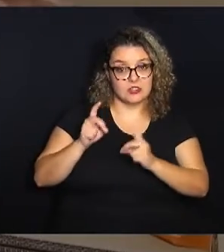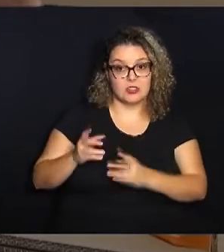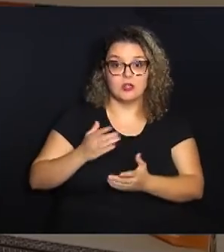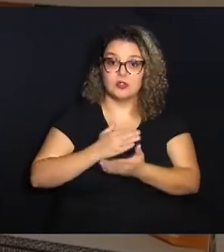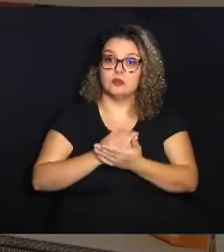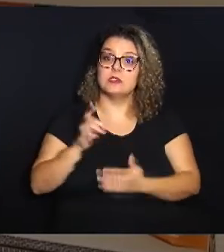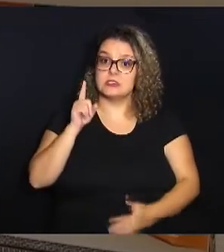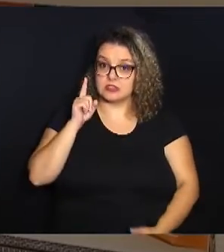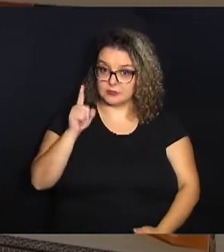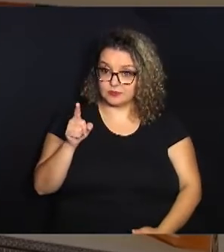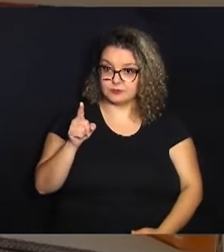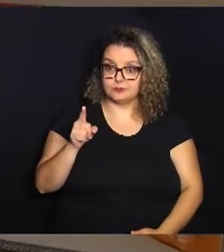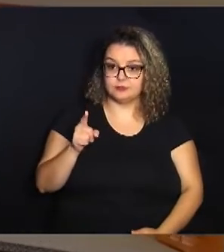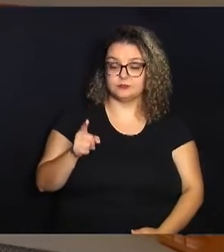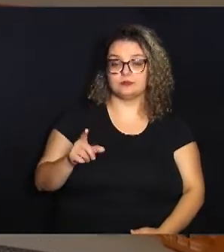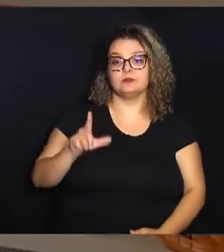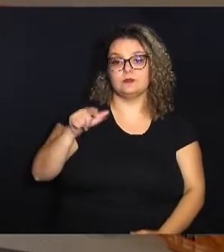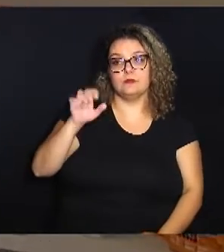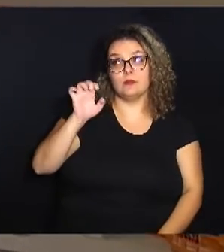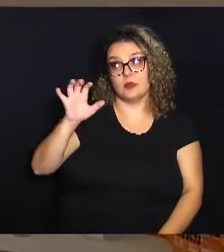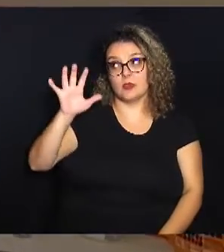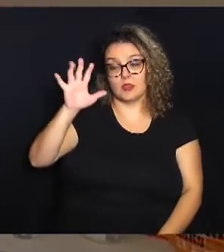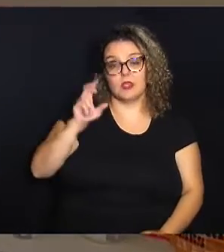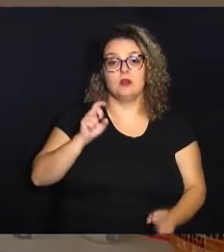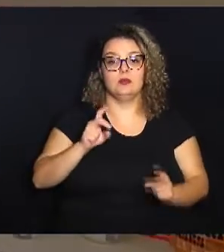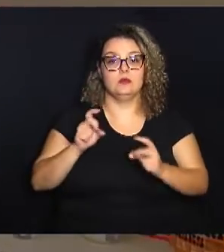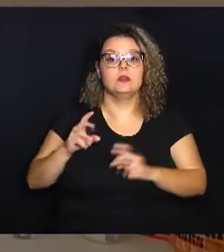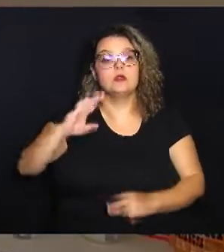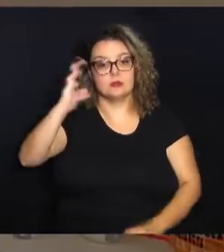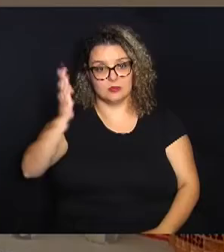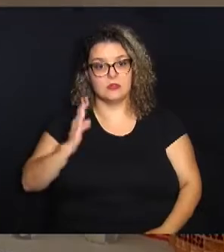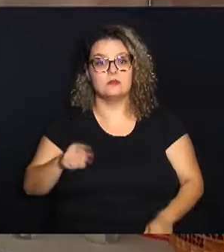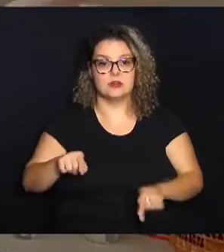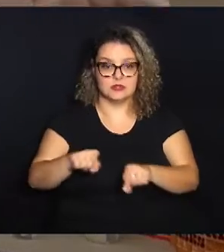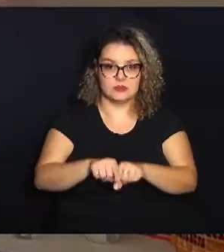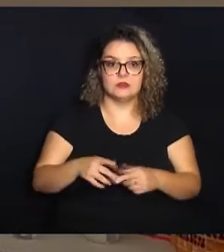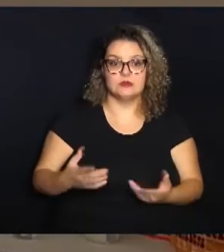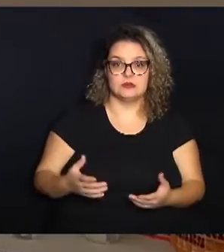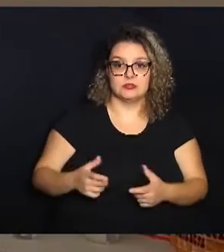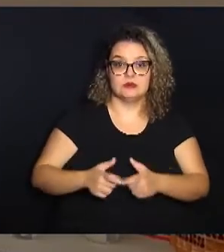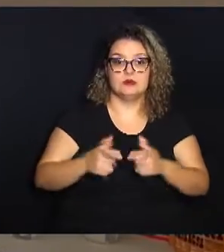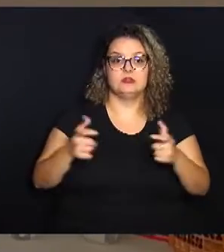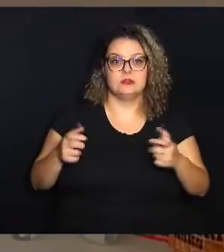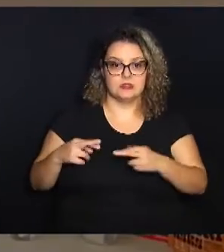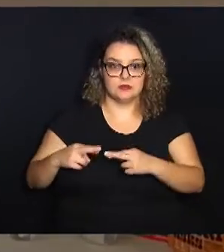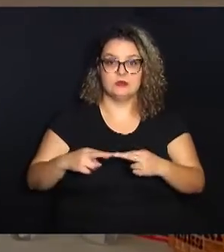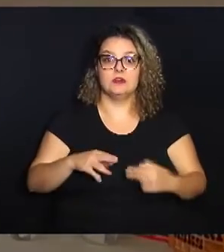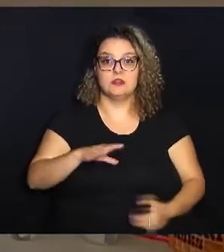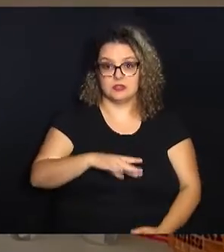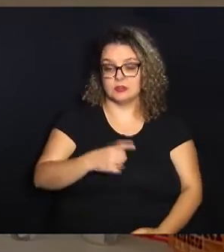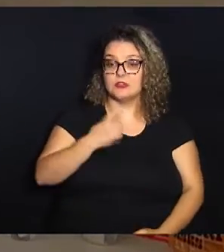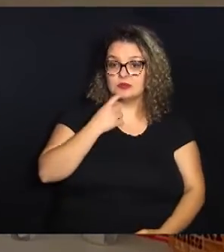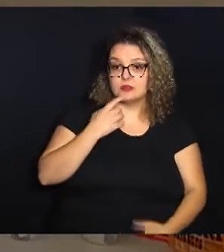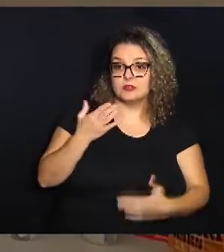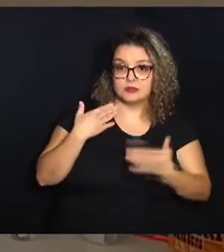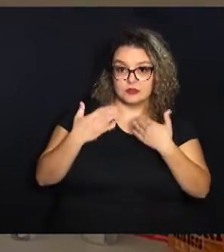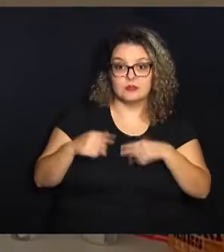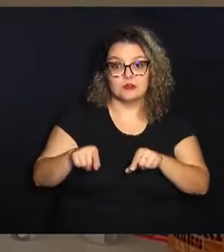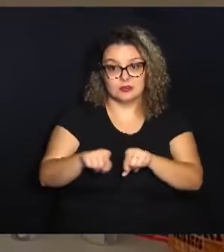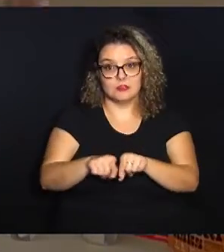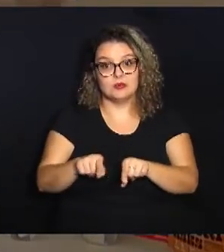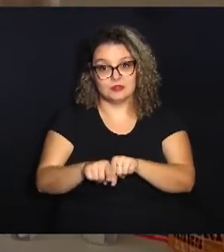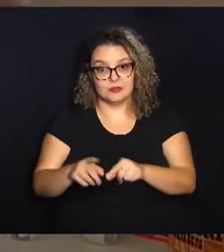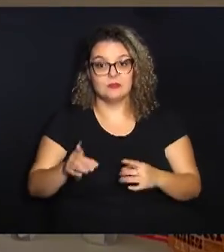começar lá e a ideia é vender para a Europa e vender Brasil também. A entrar nas grandes redes. Campinas tem uma loja que a gente está conversando também já